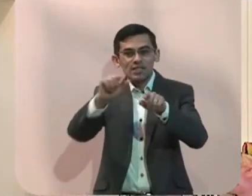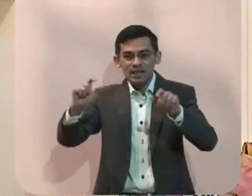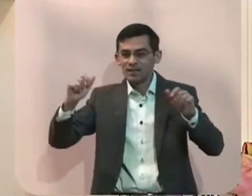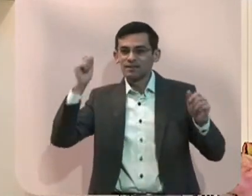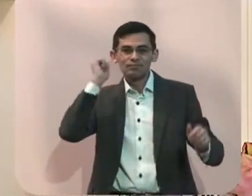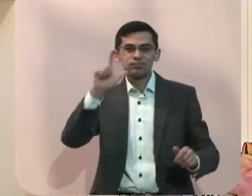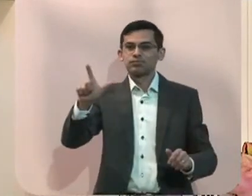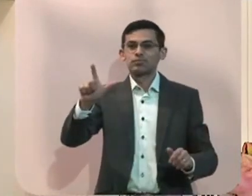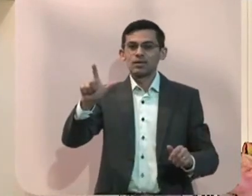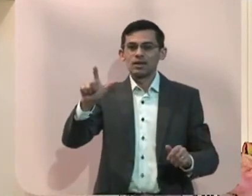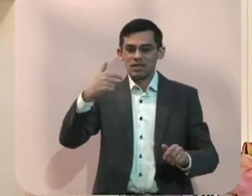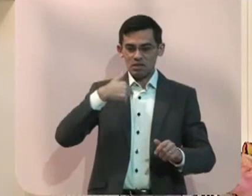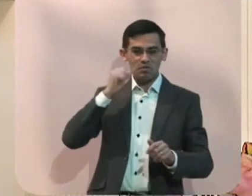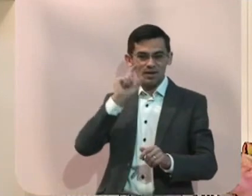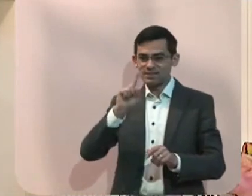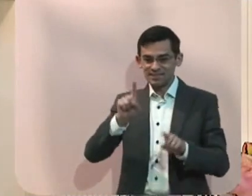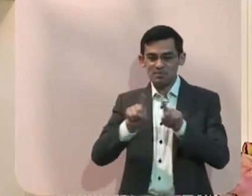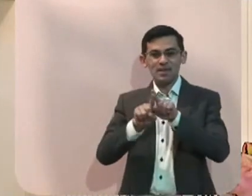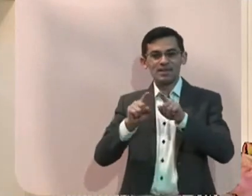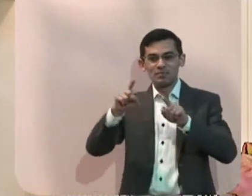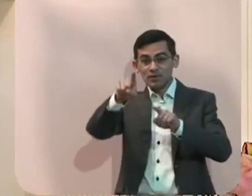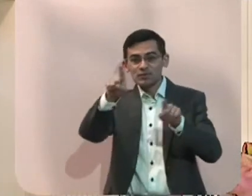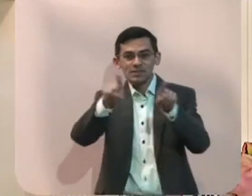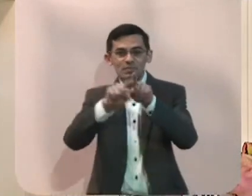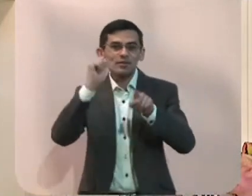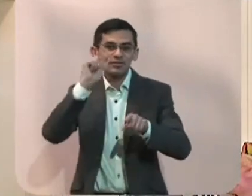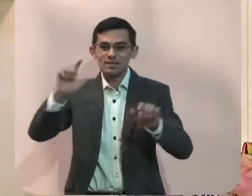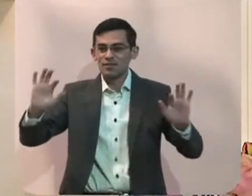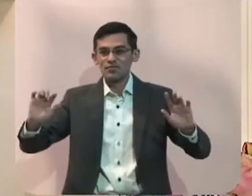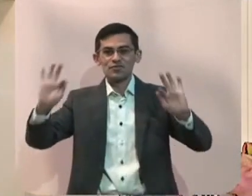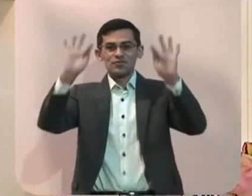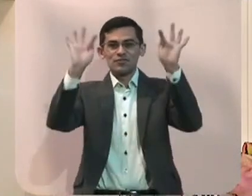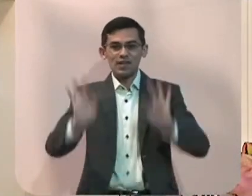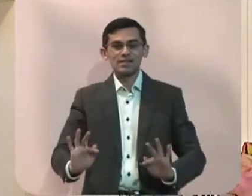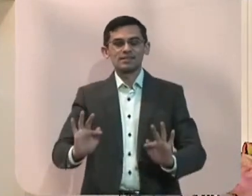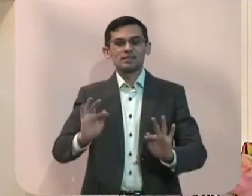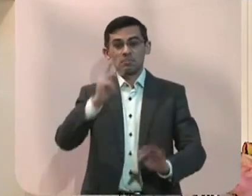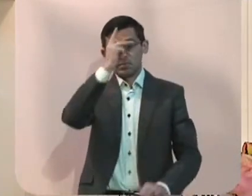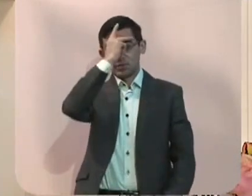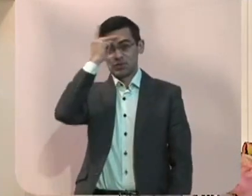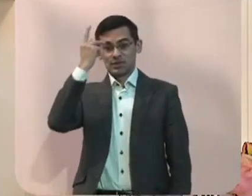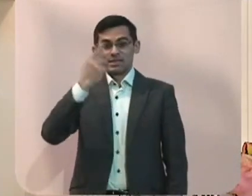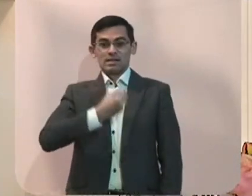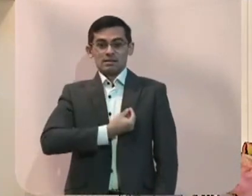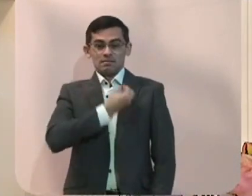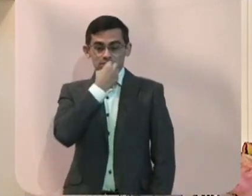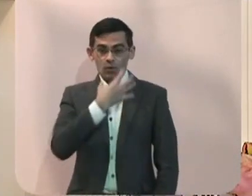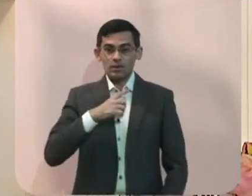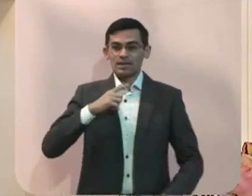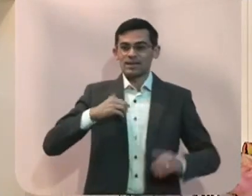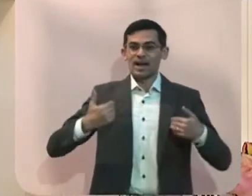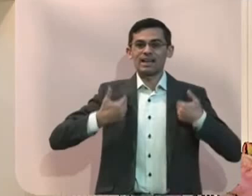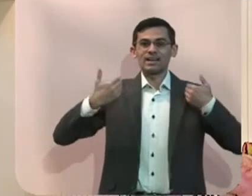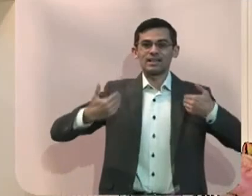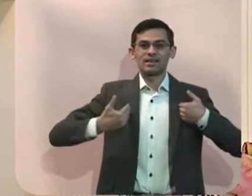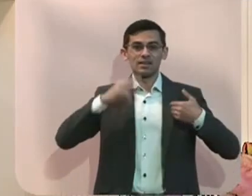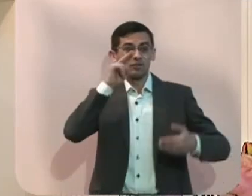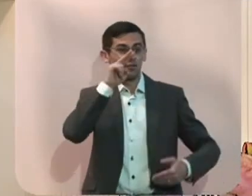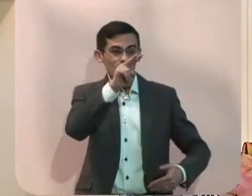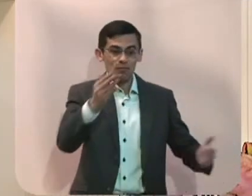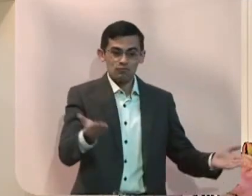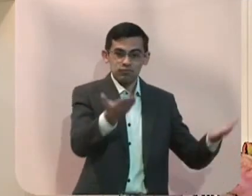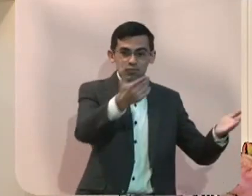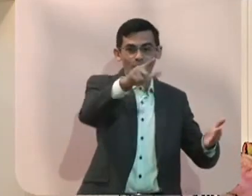não só quando ele ganha. Gente boa tem alegria em ver o sucesso dos outros.